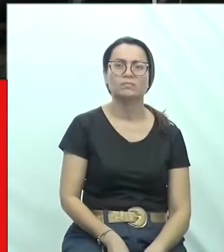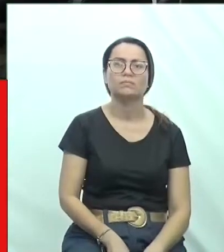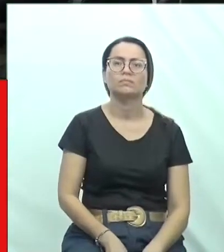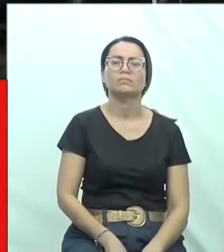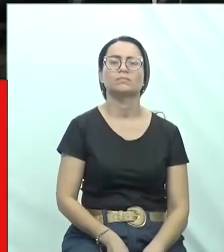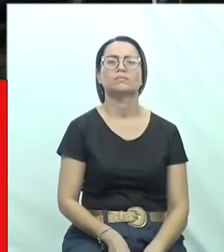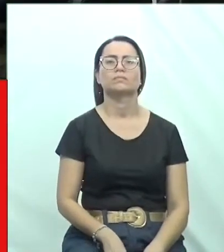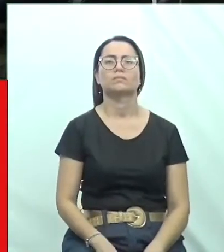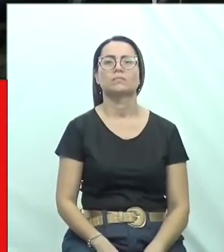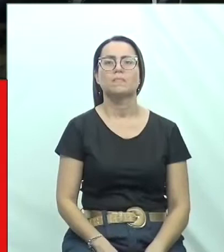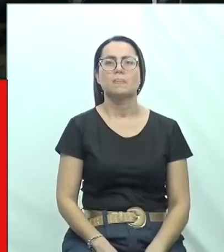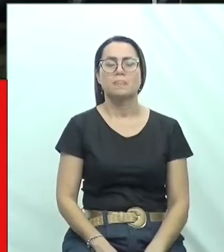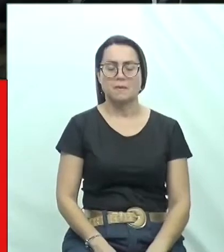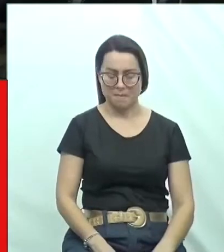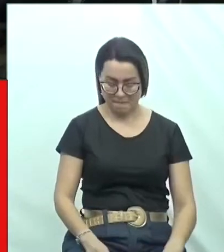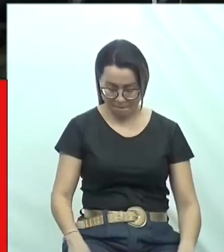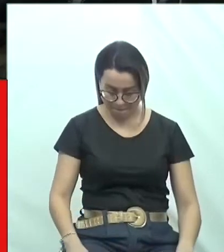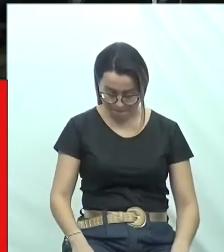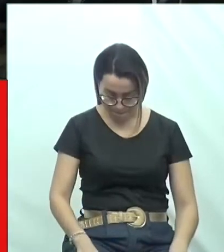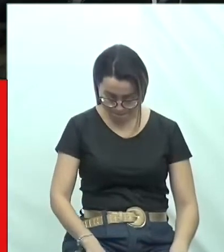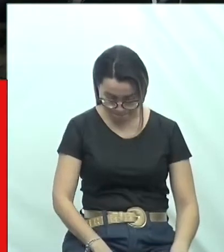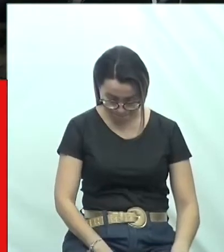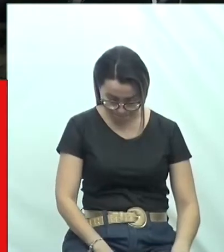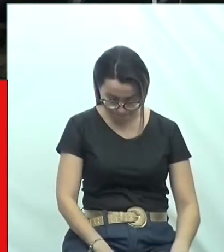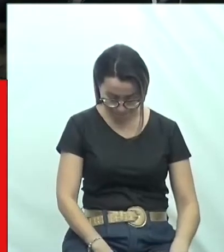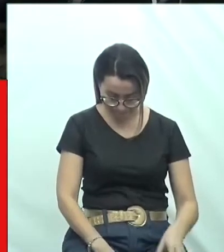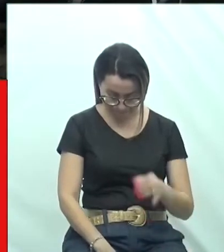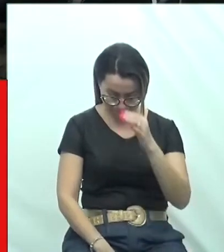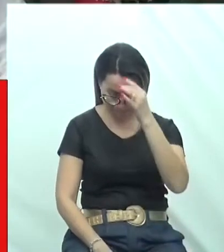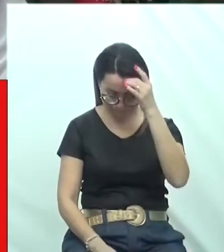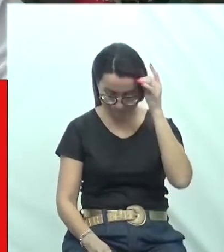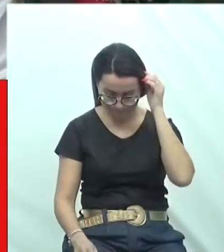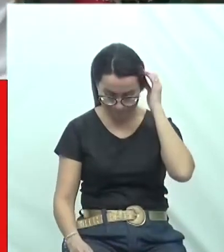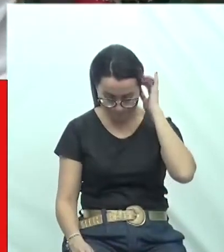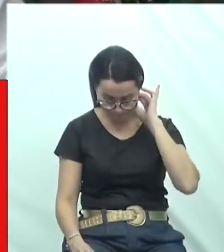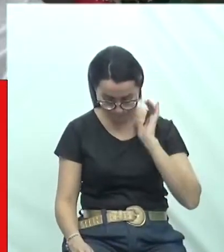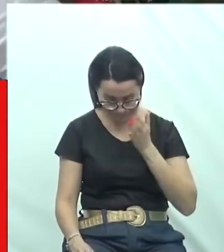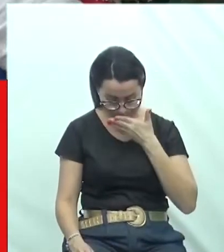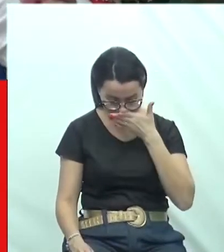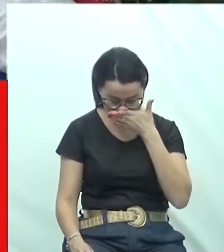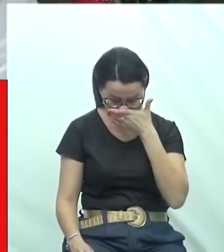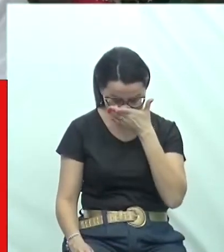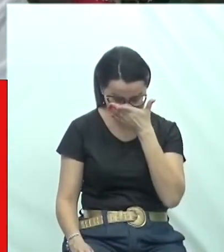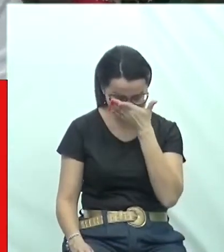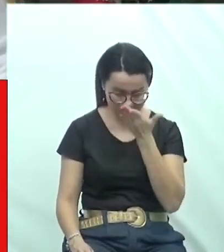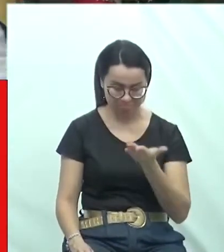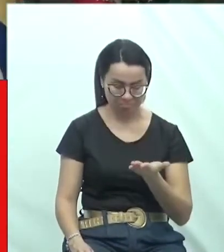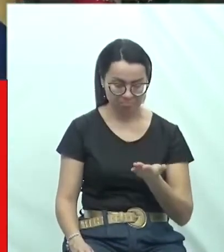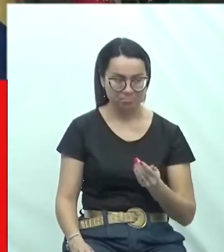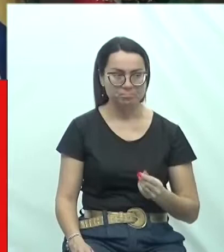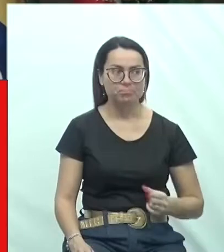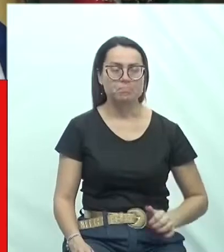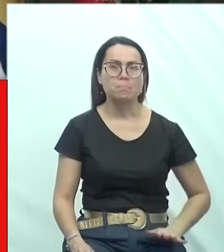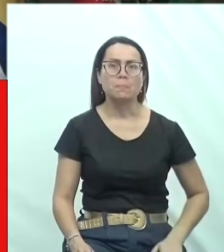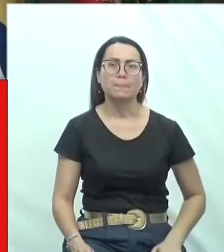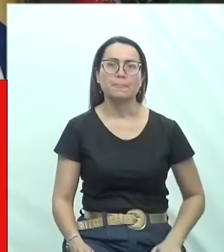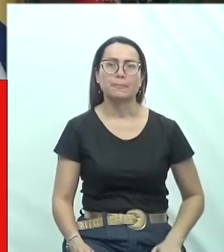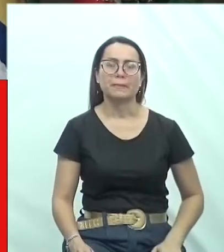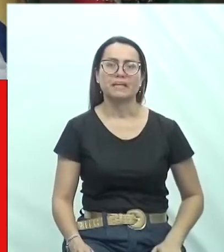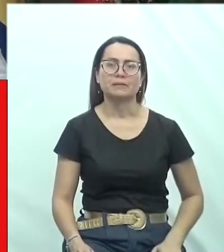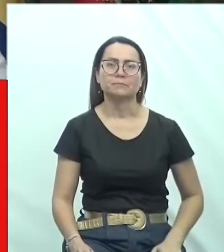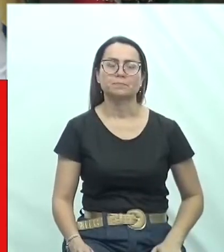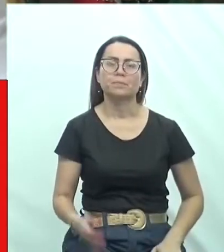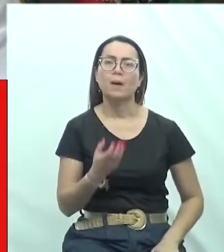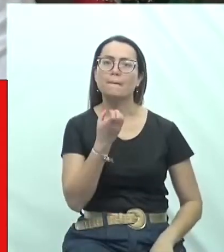Boa noite, senhora presidente, senhores vereadores, público que nos assiste. Cumprimentar o nosso vereador Vaneri, né? Cumprimentando o senhor, cumprimento os